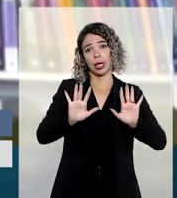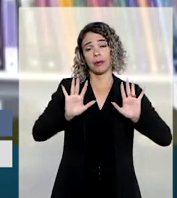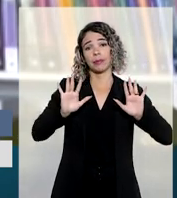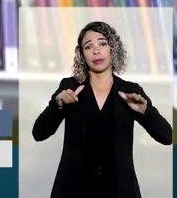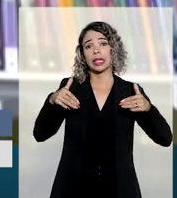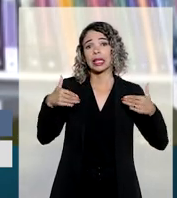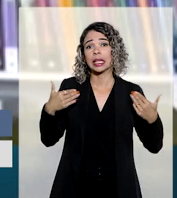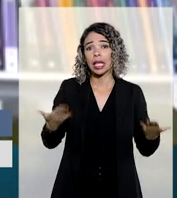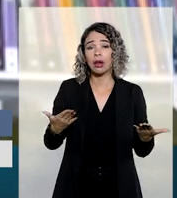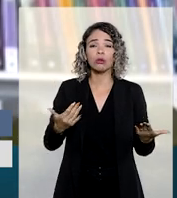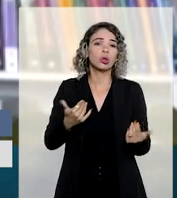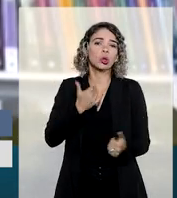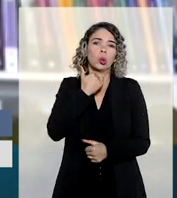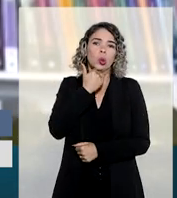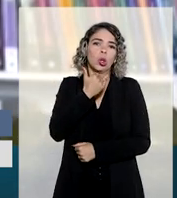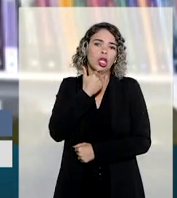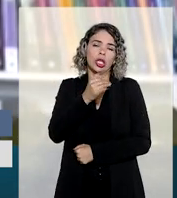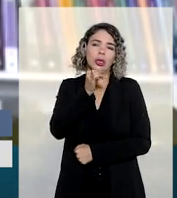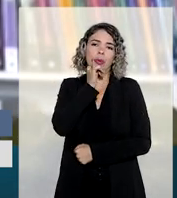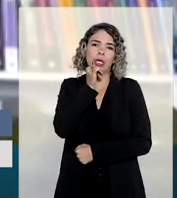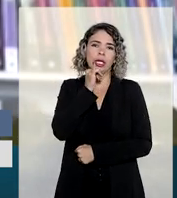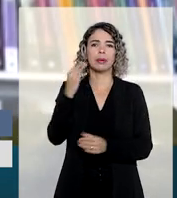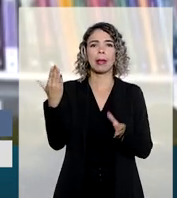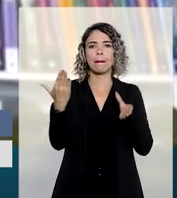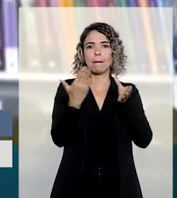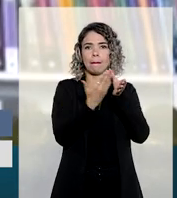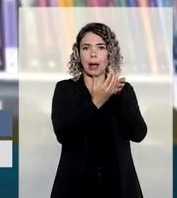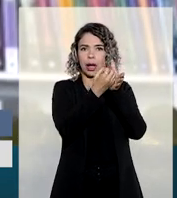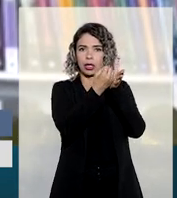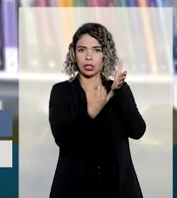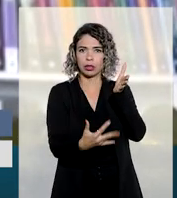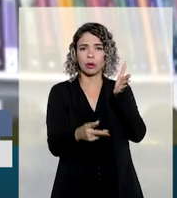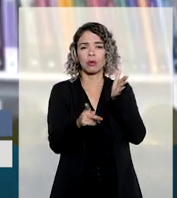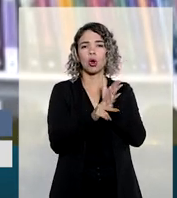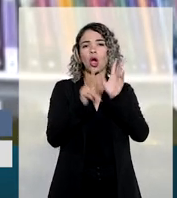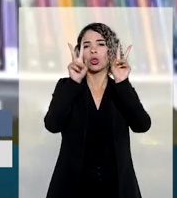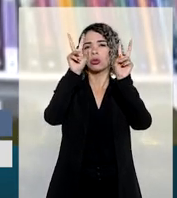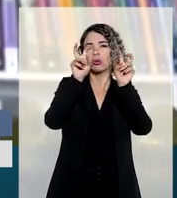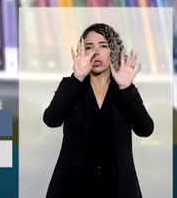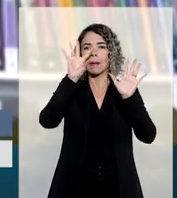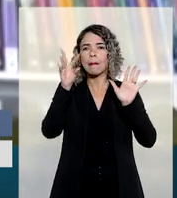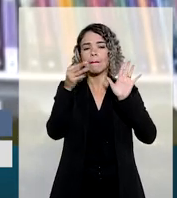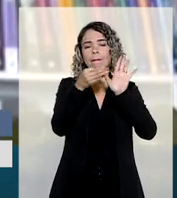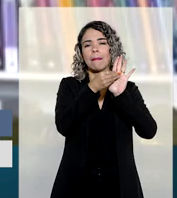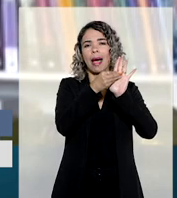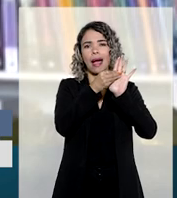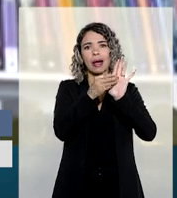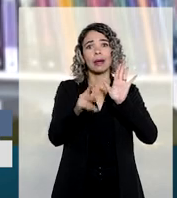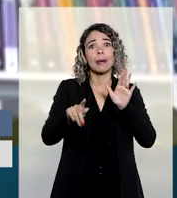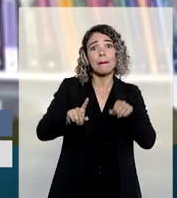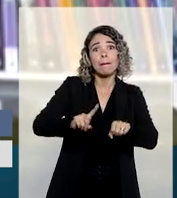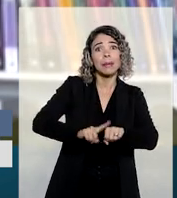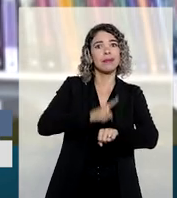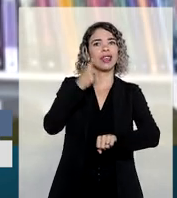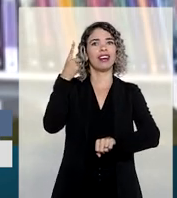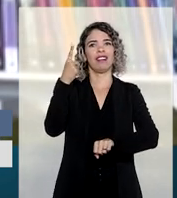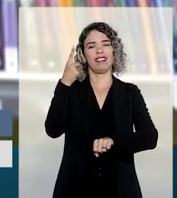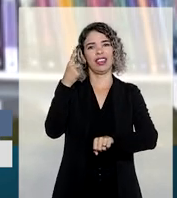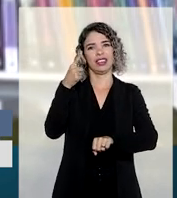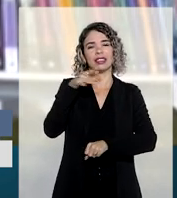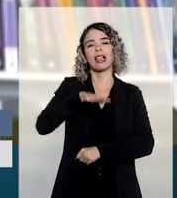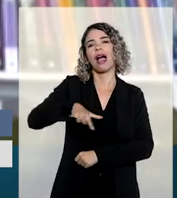especial. Portanto, de nada adianta você trazer embargos de declaração com essas matérias pela primeira vez no